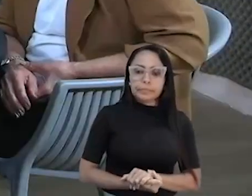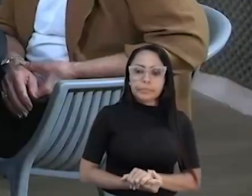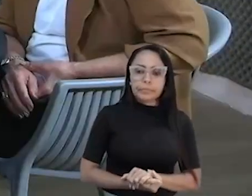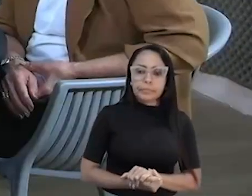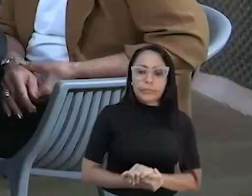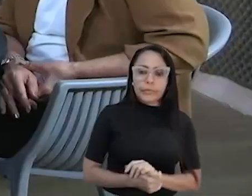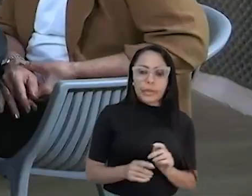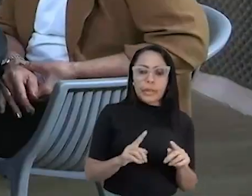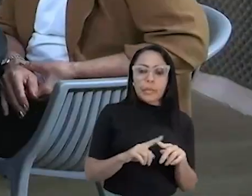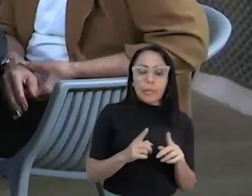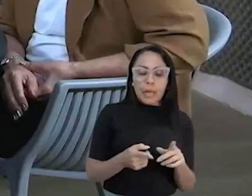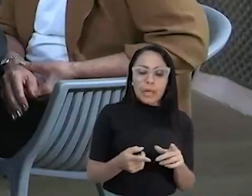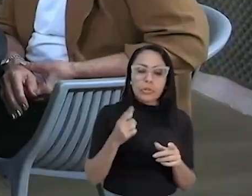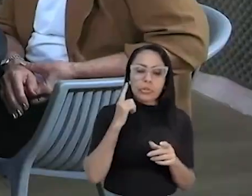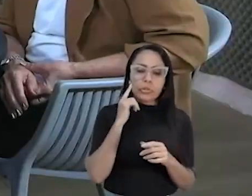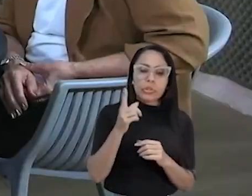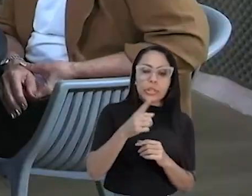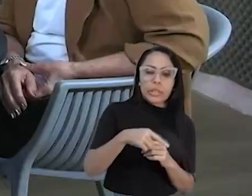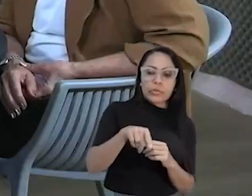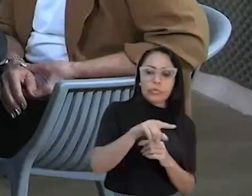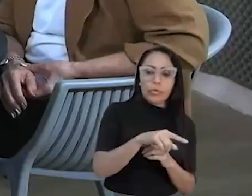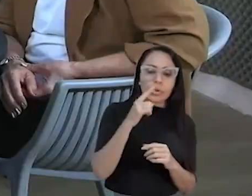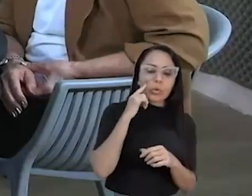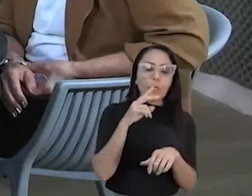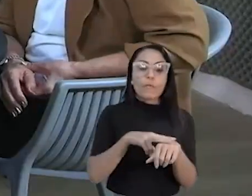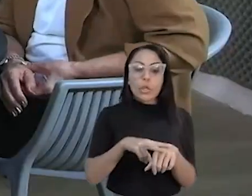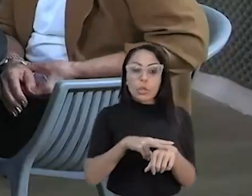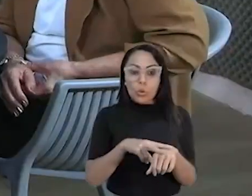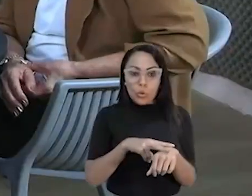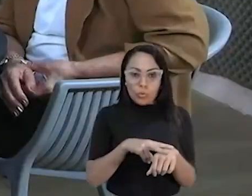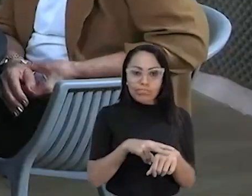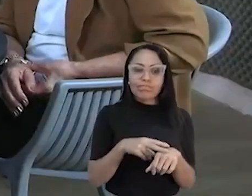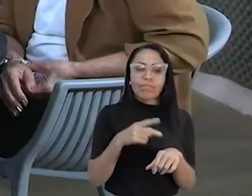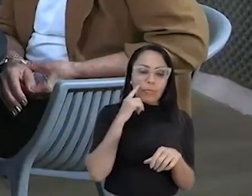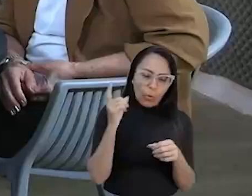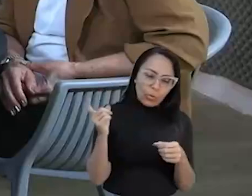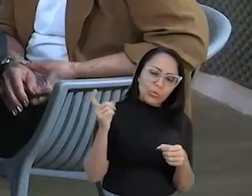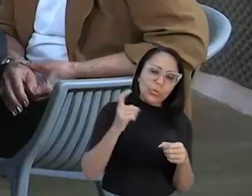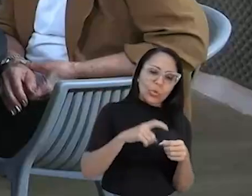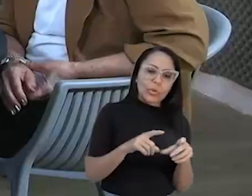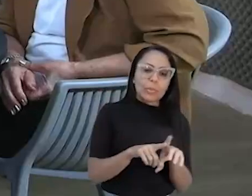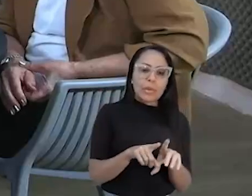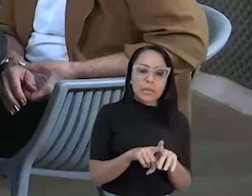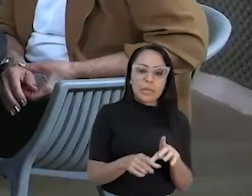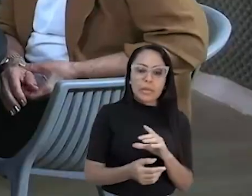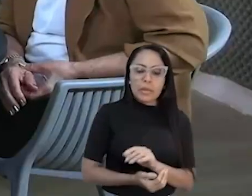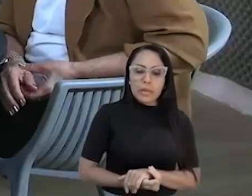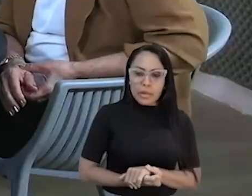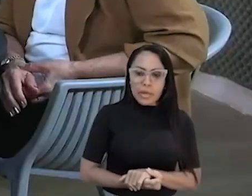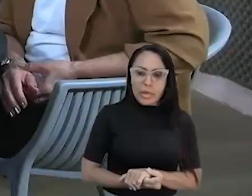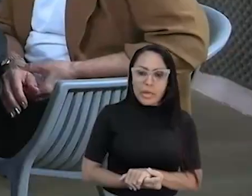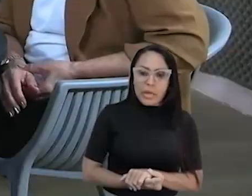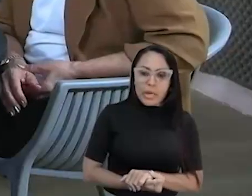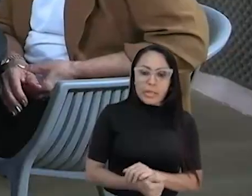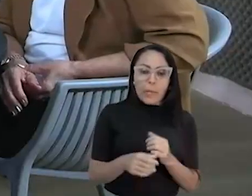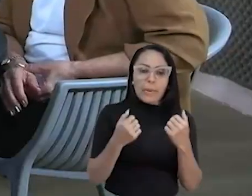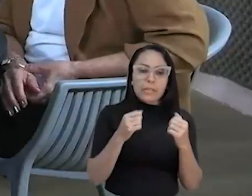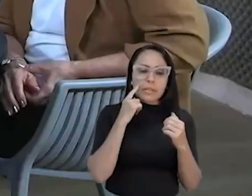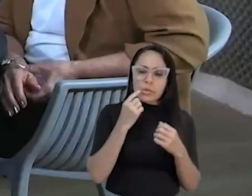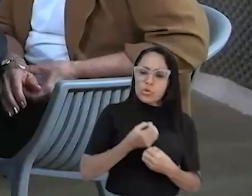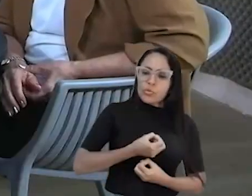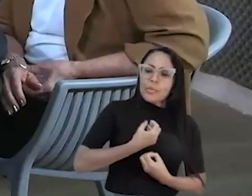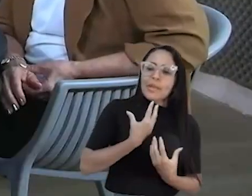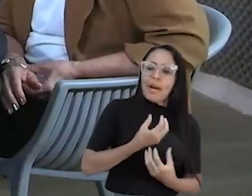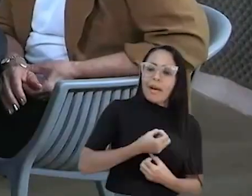que super tendência que é a volta do vidro, né? Assim, vidros vazios, vidro com um pouquinho de terra dentro. Você tem que ser, assim, inspirado, né?